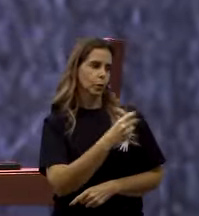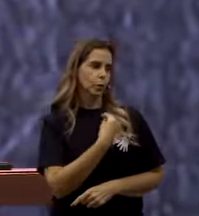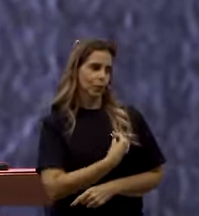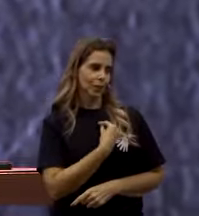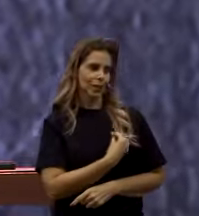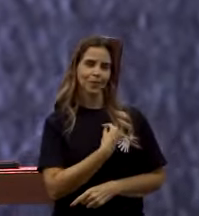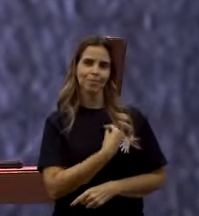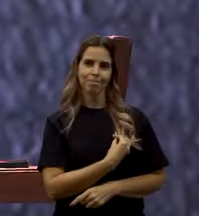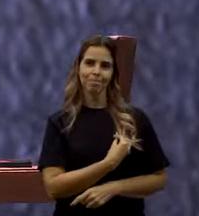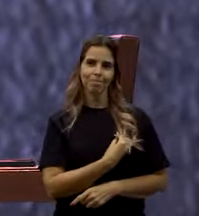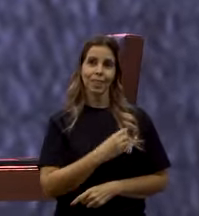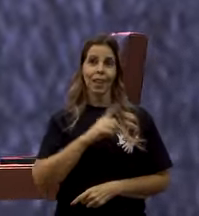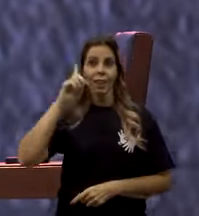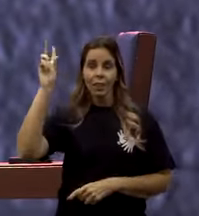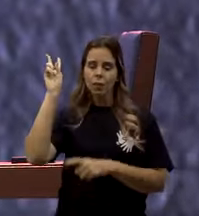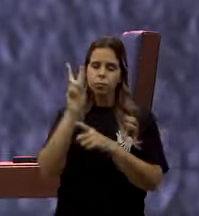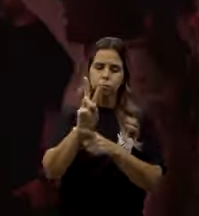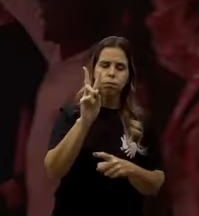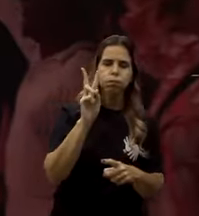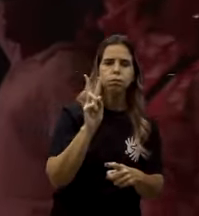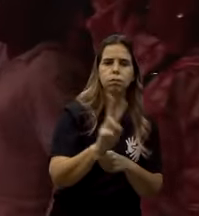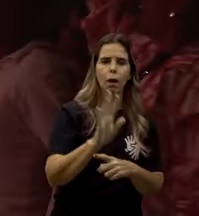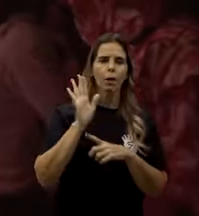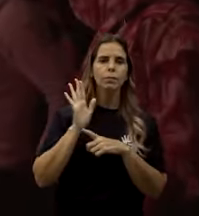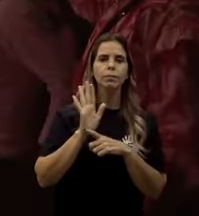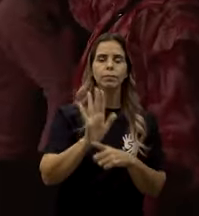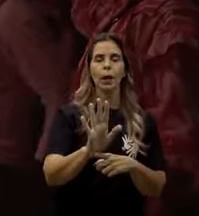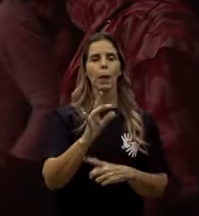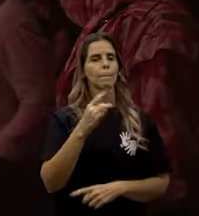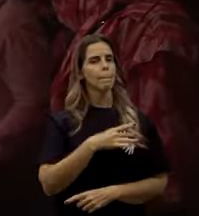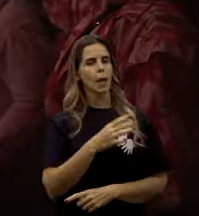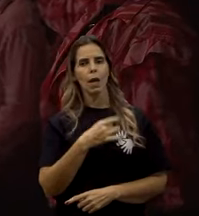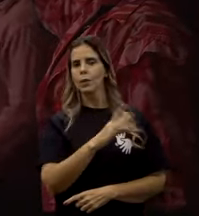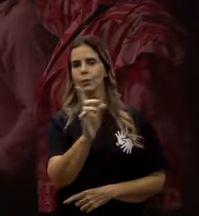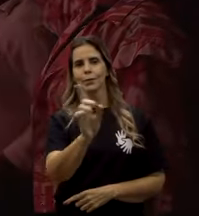te toma pela mão e te diz não temas